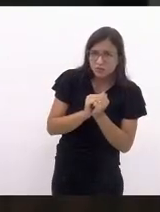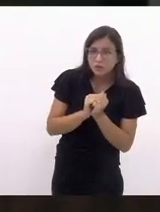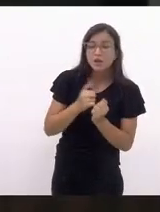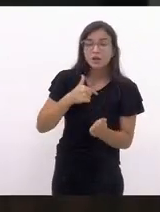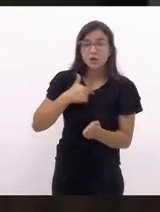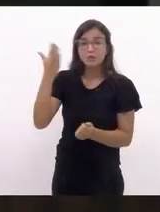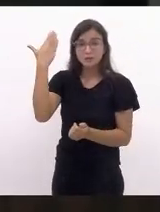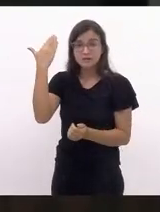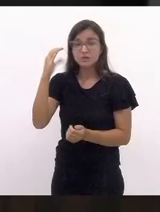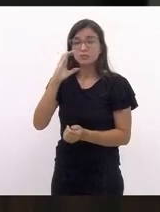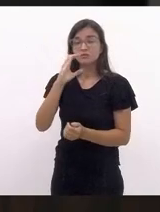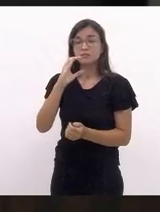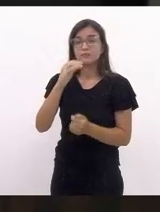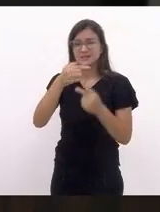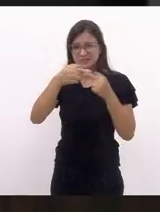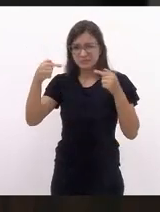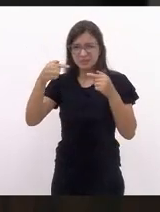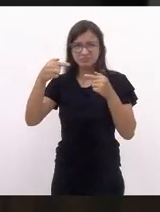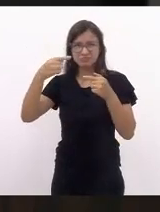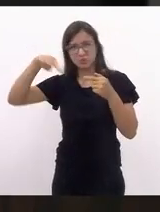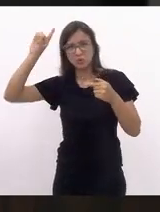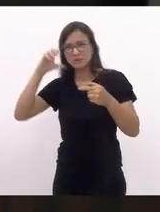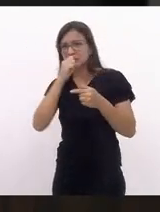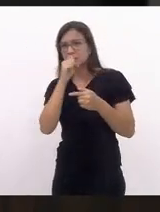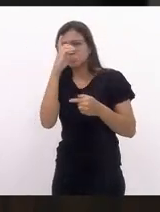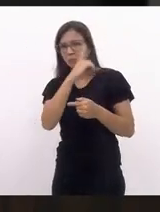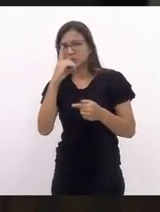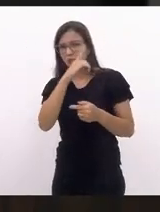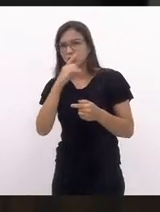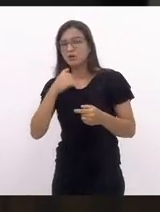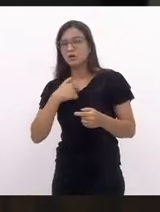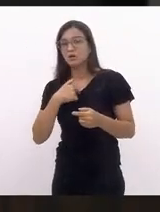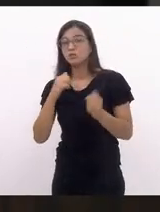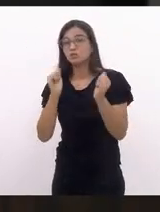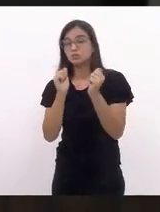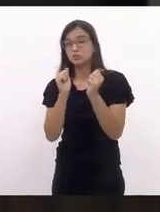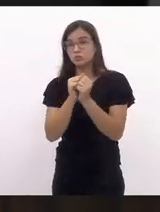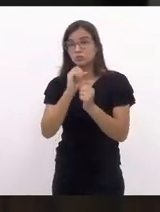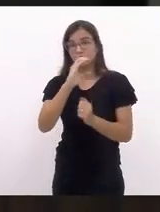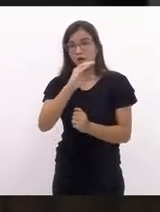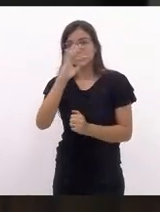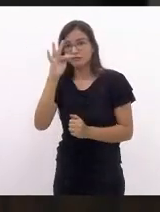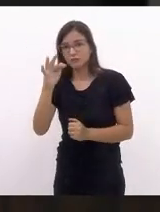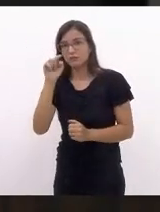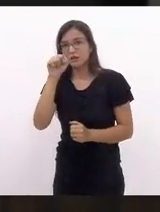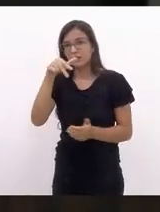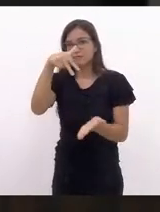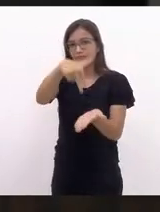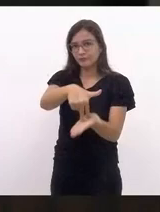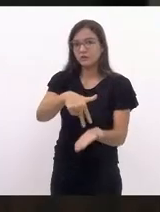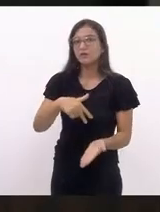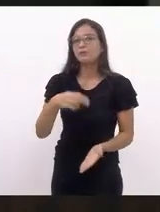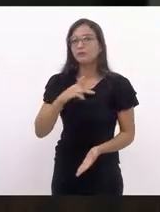cheguei no final de semana em Cabo Frio um professor é especial é